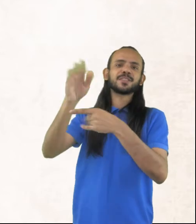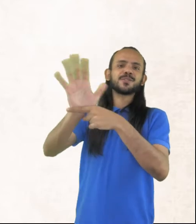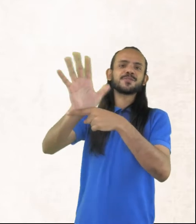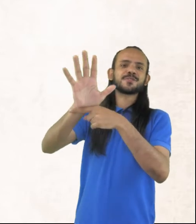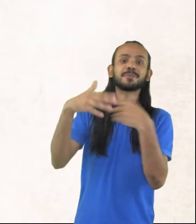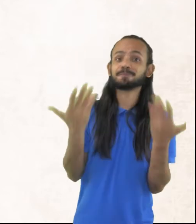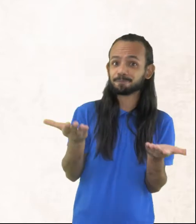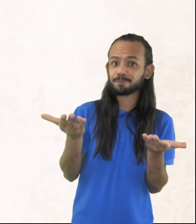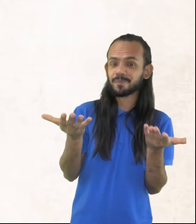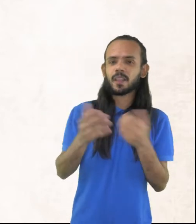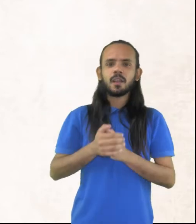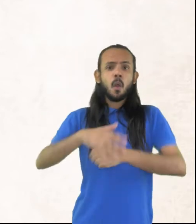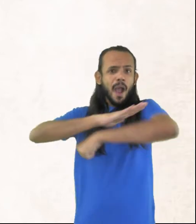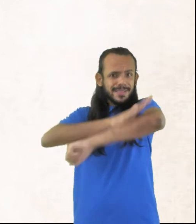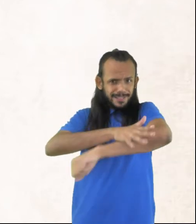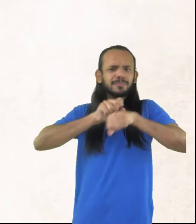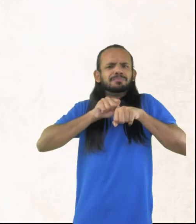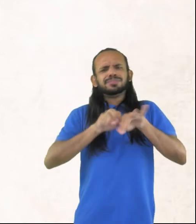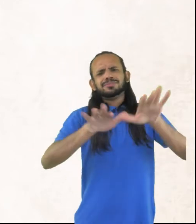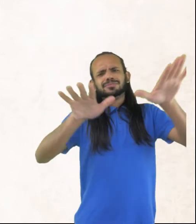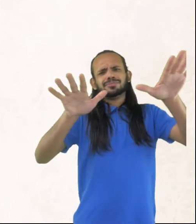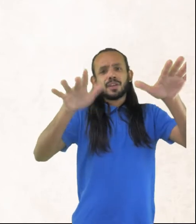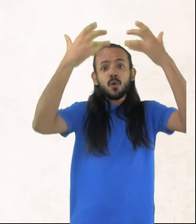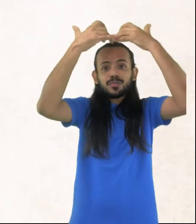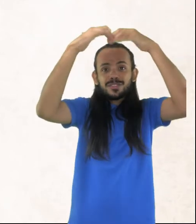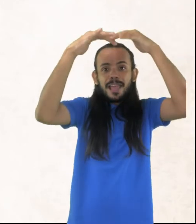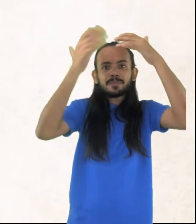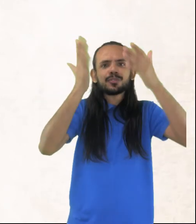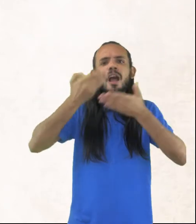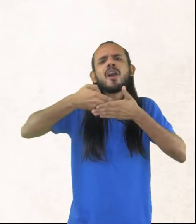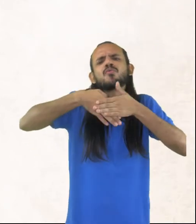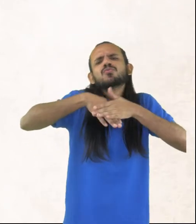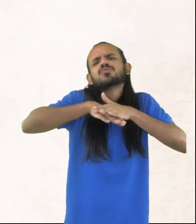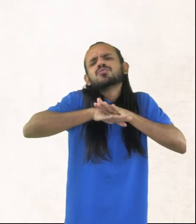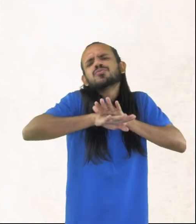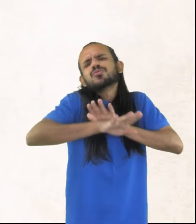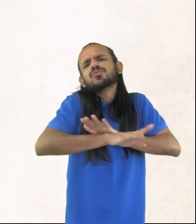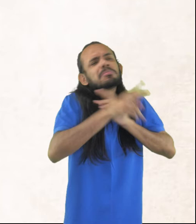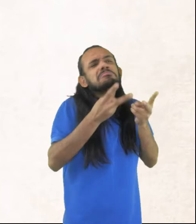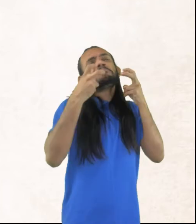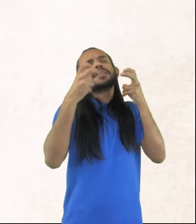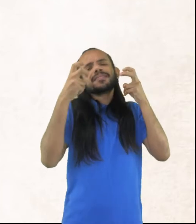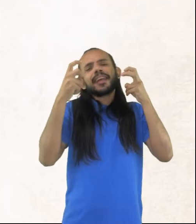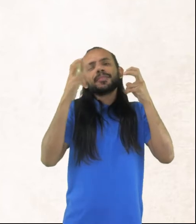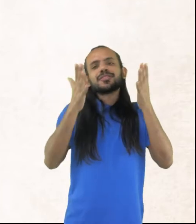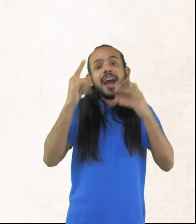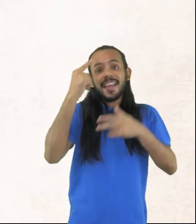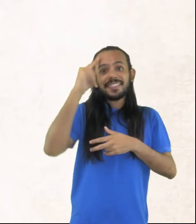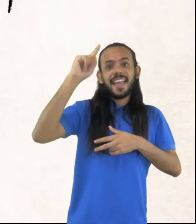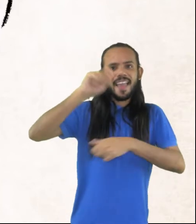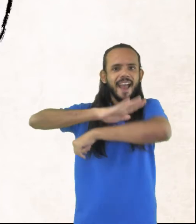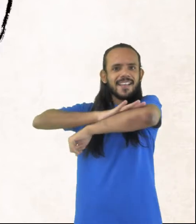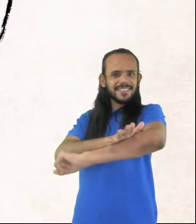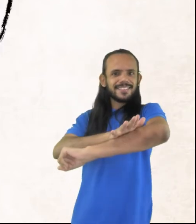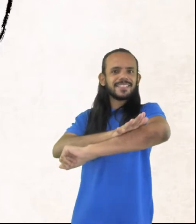que assiste, por exemplo. Como o racismo é muito difundido, o seu cérebro se acostuma, até mesmo de forma inconsciente,